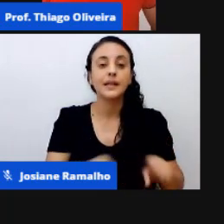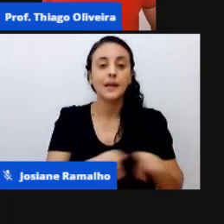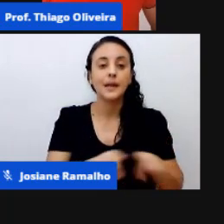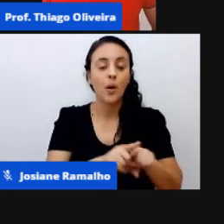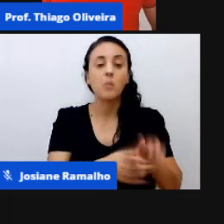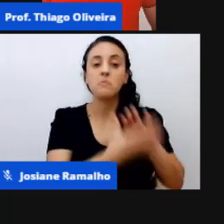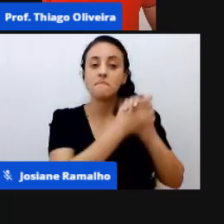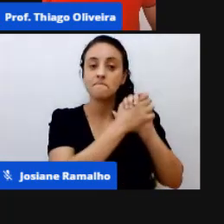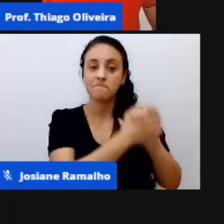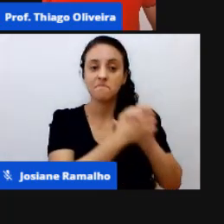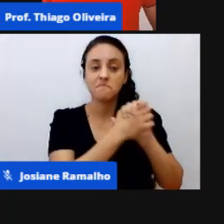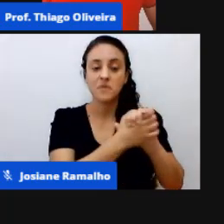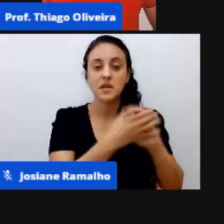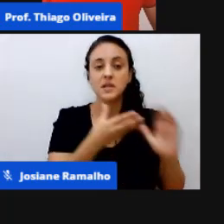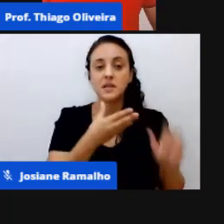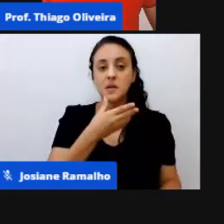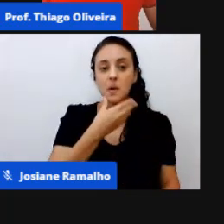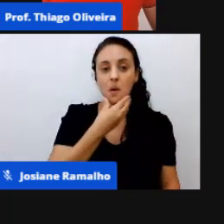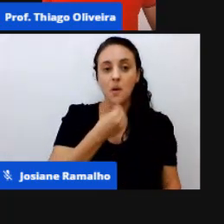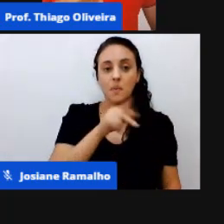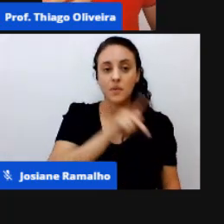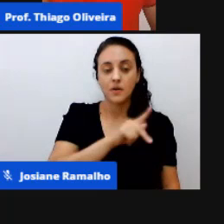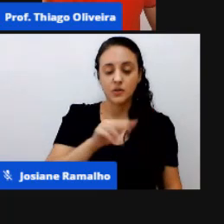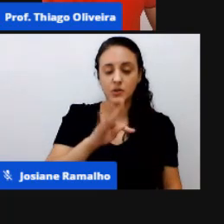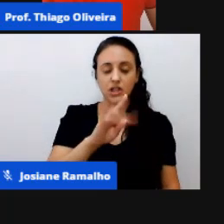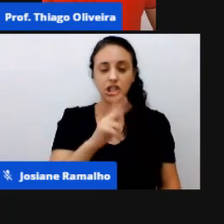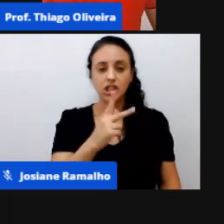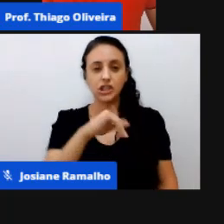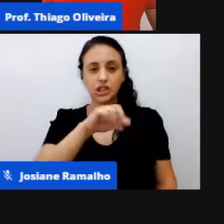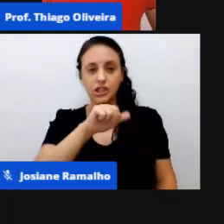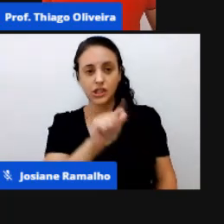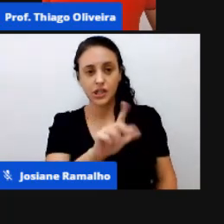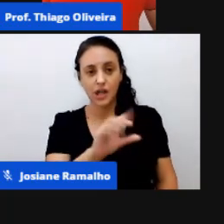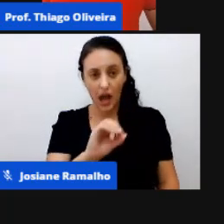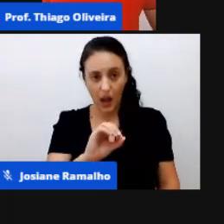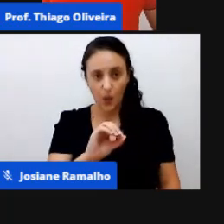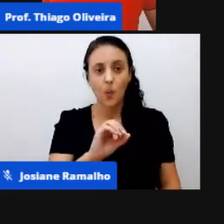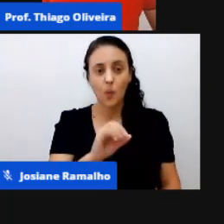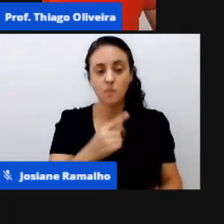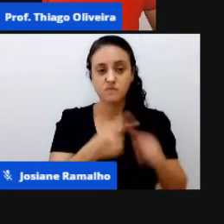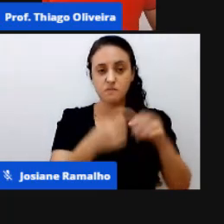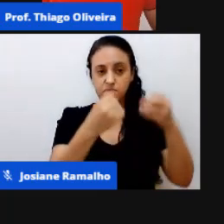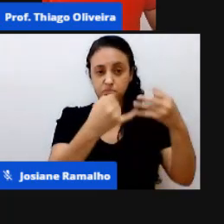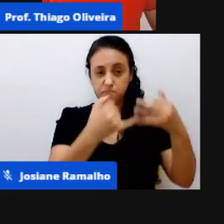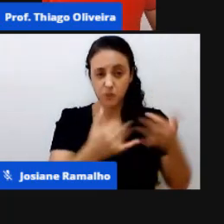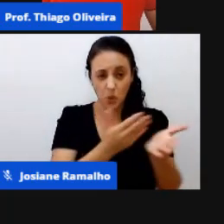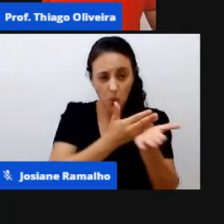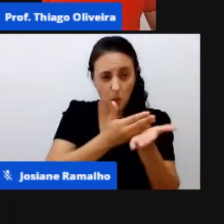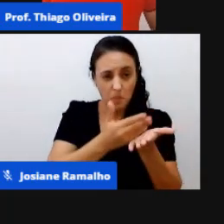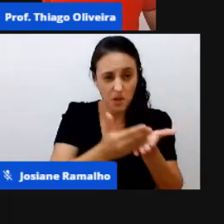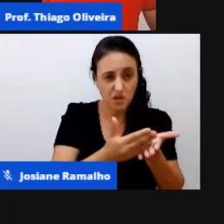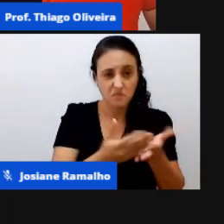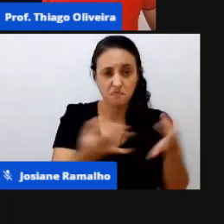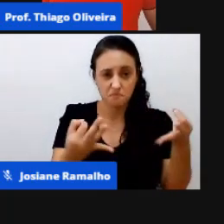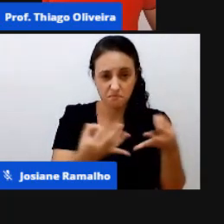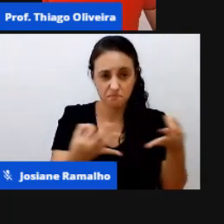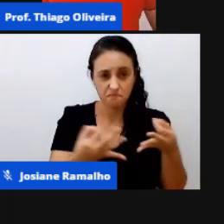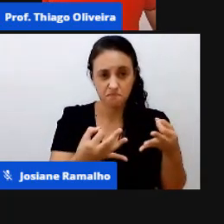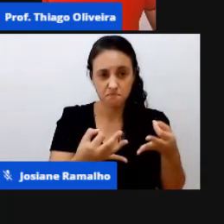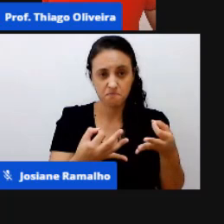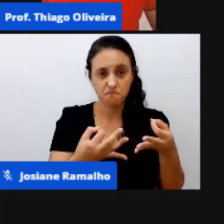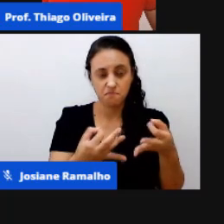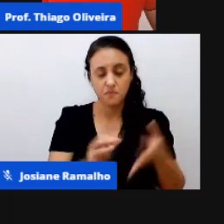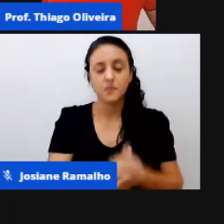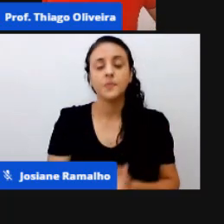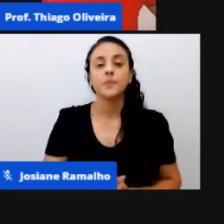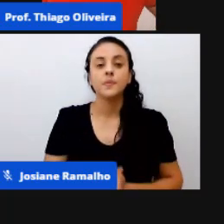parabenizá-lo, professor, né, pelo brilhantismo que conduziu essa parte introdutória. Eu não teria feito tão bom quanto.